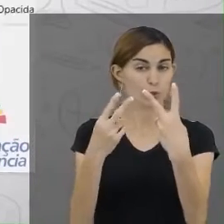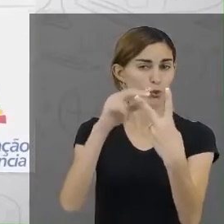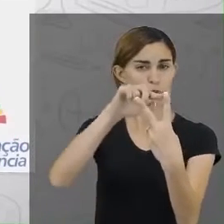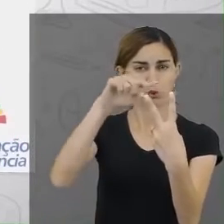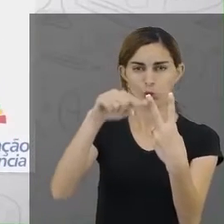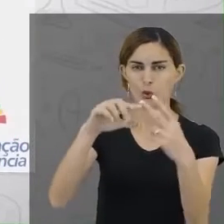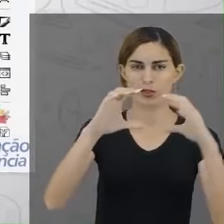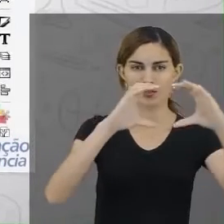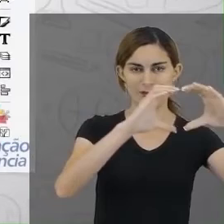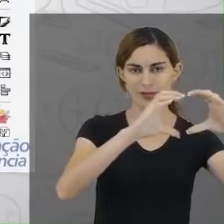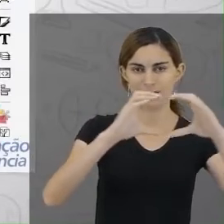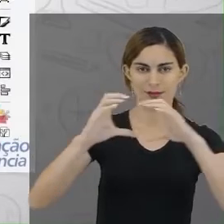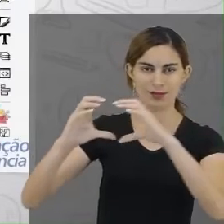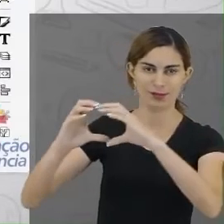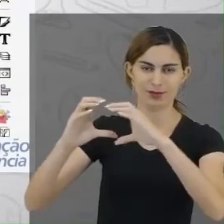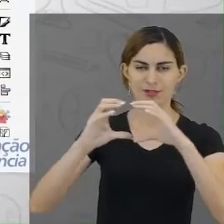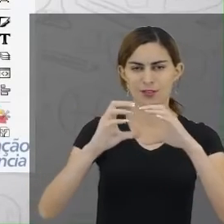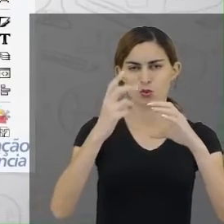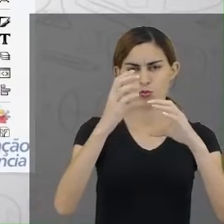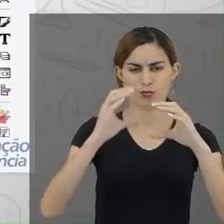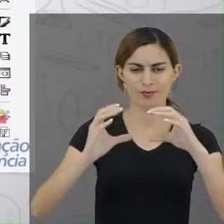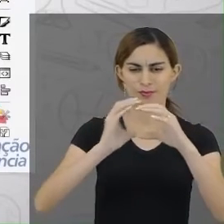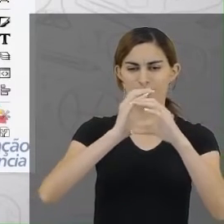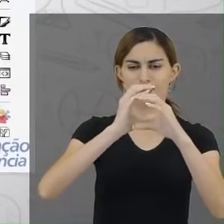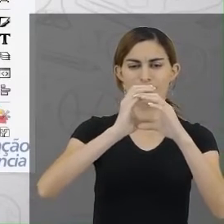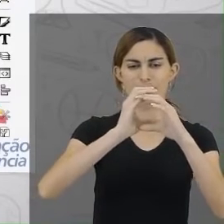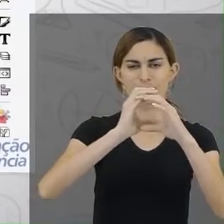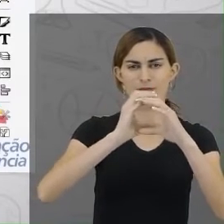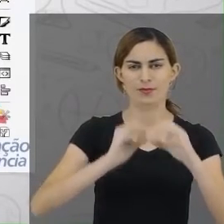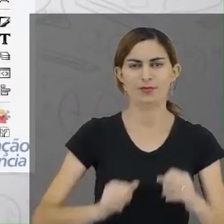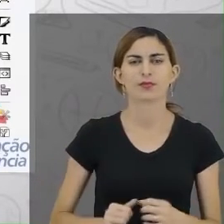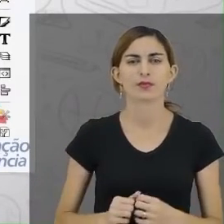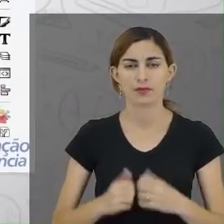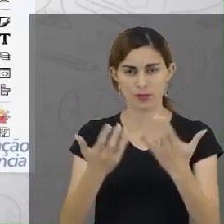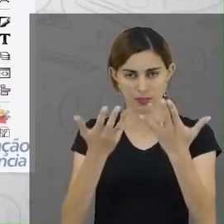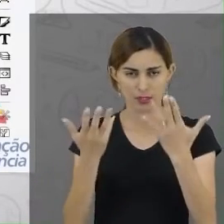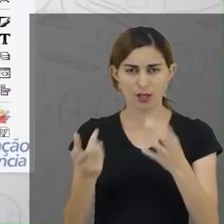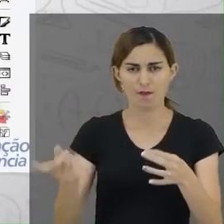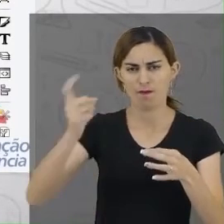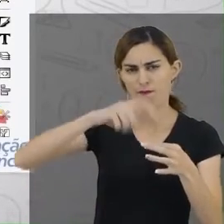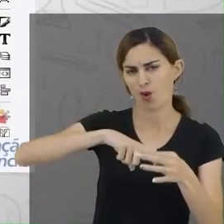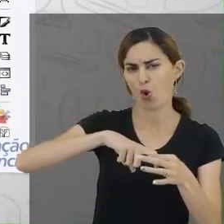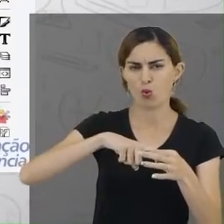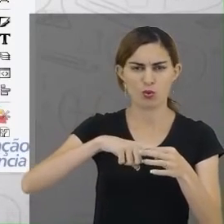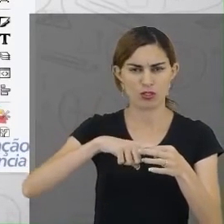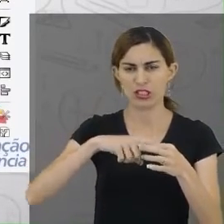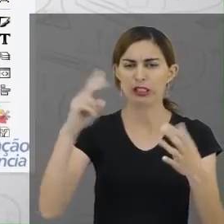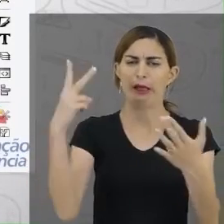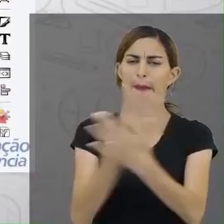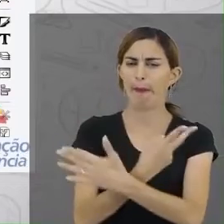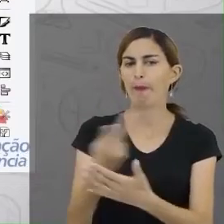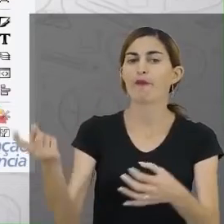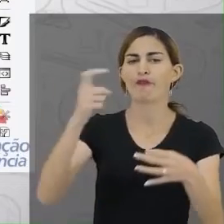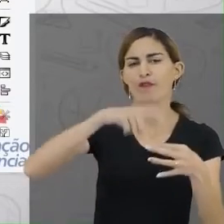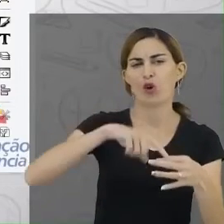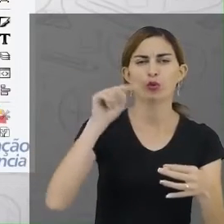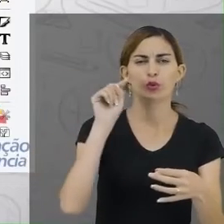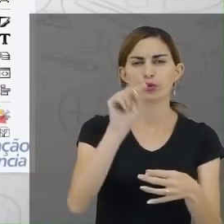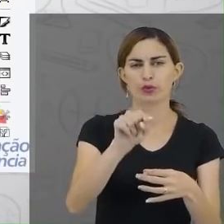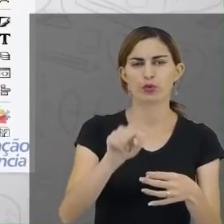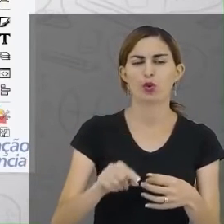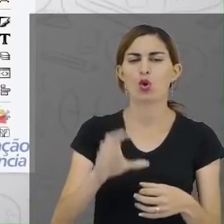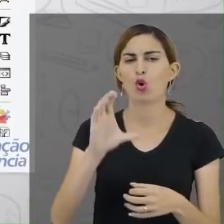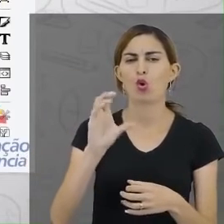Observe que temos dois círculos, um sobreposto ao outro. Caso você queira voltar uma ação, cometer um erro, você pode